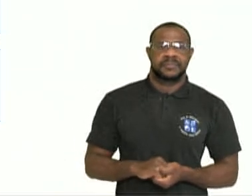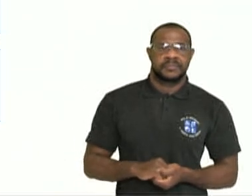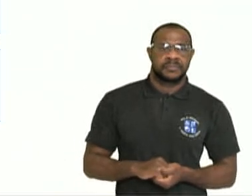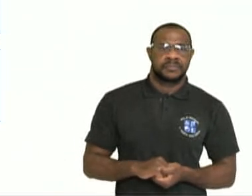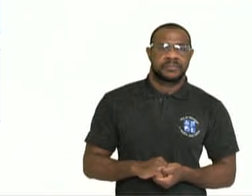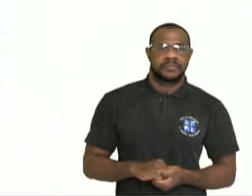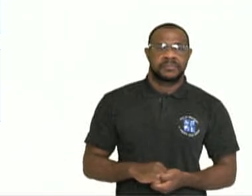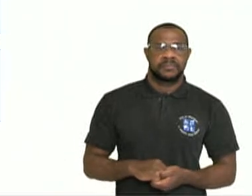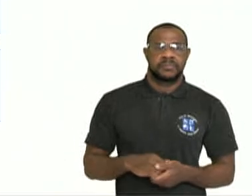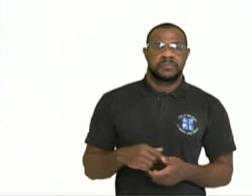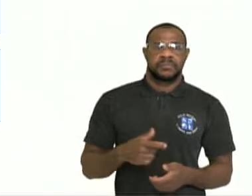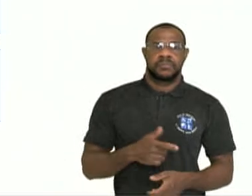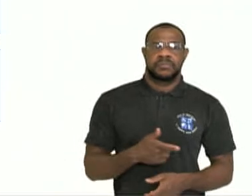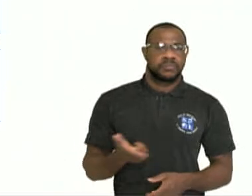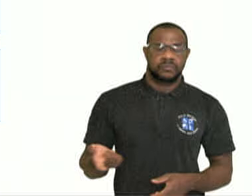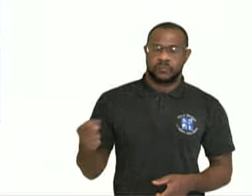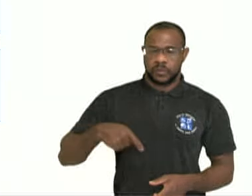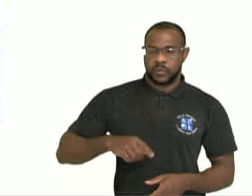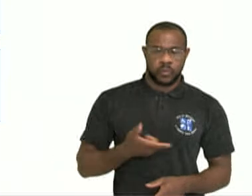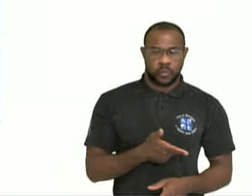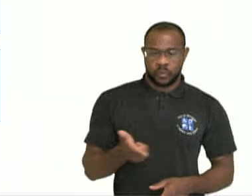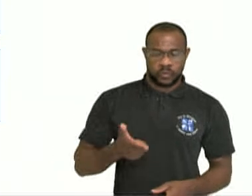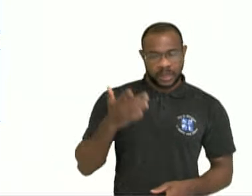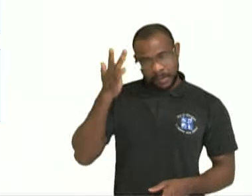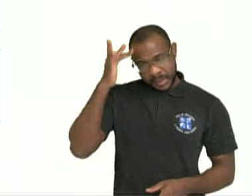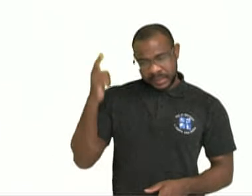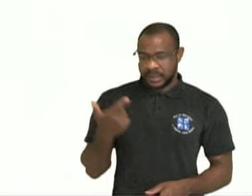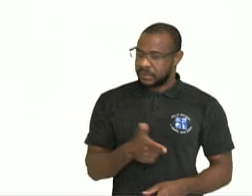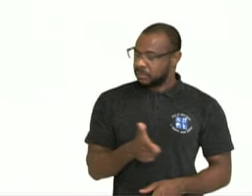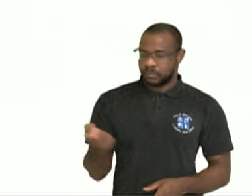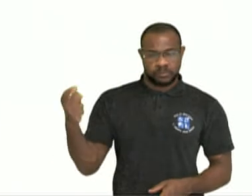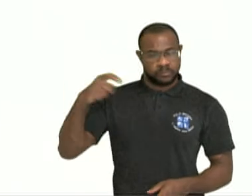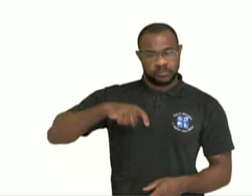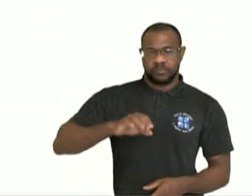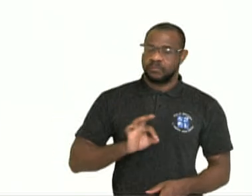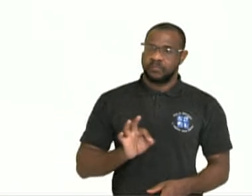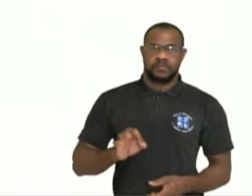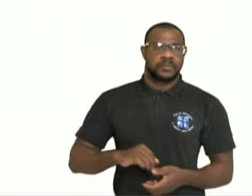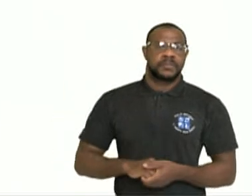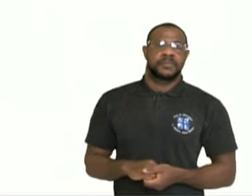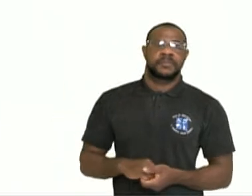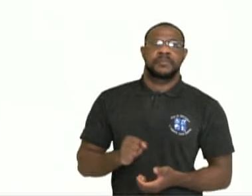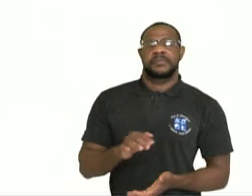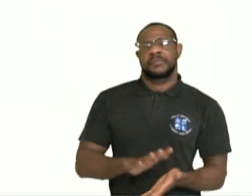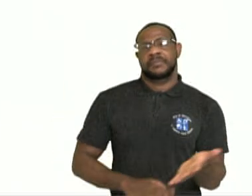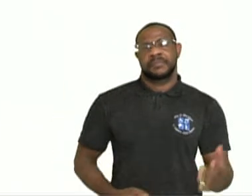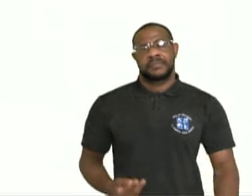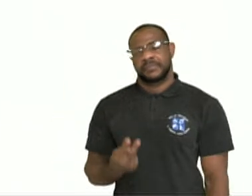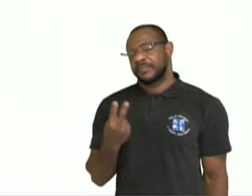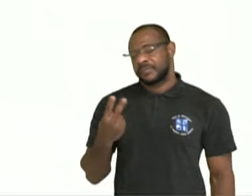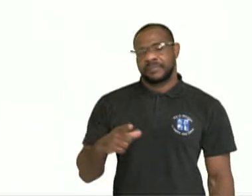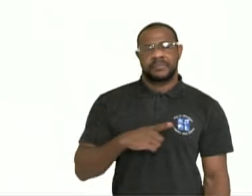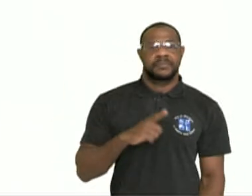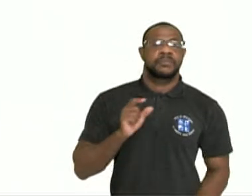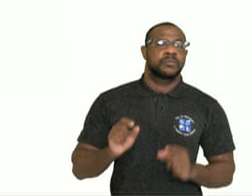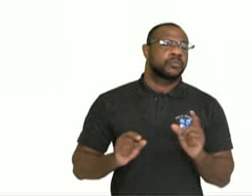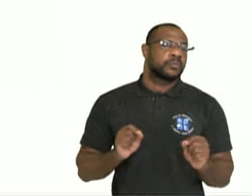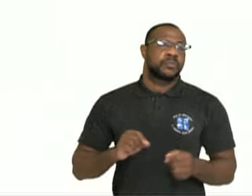veio hoje e não virá amanhã, certo? Atividade 2. Temos